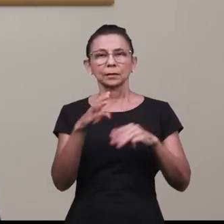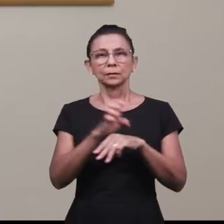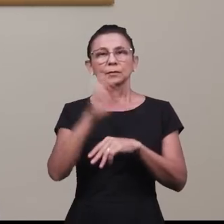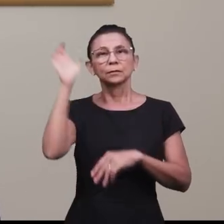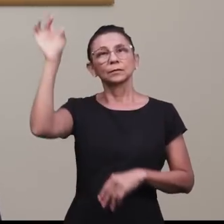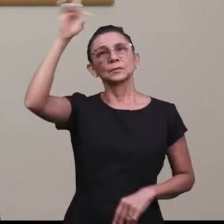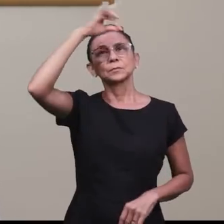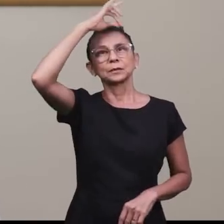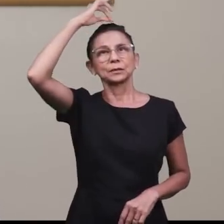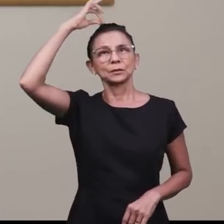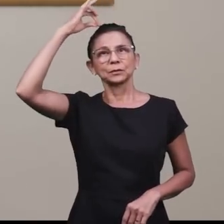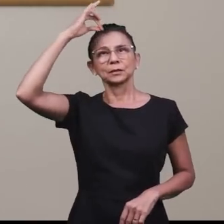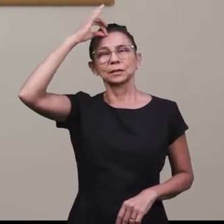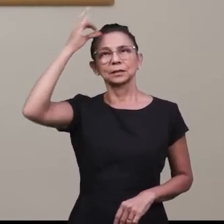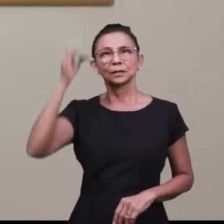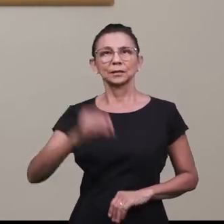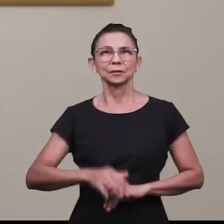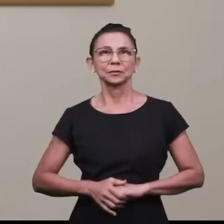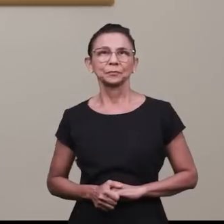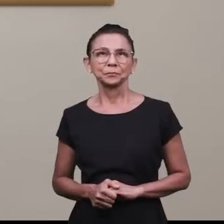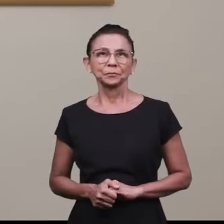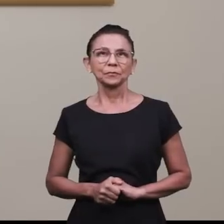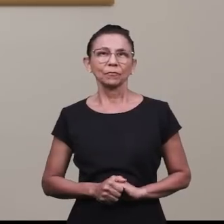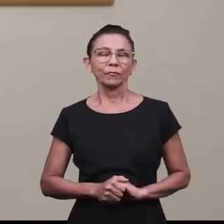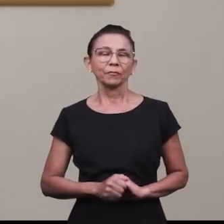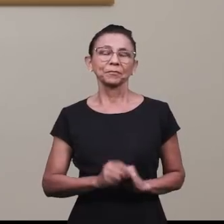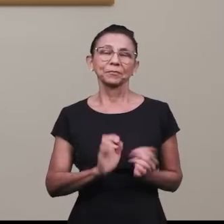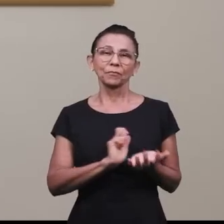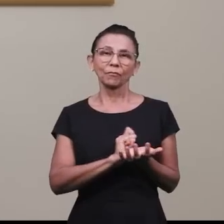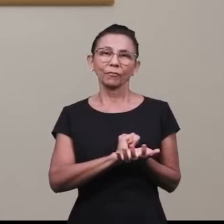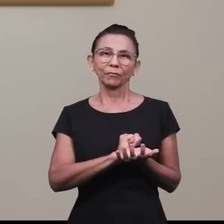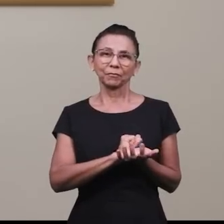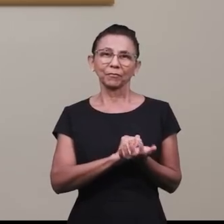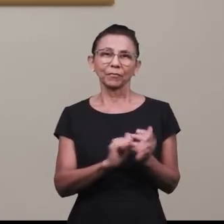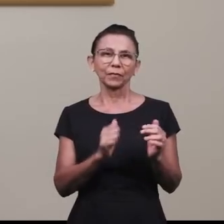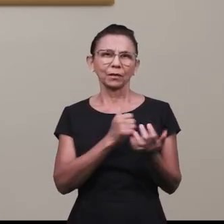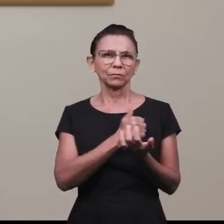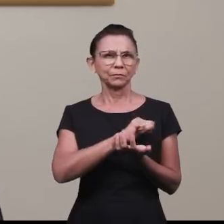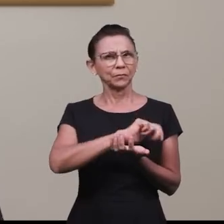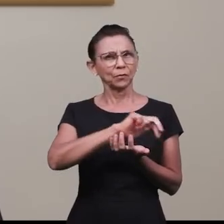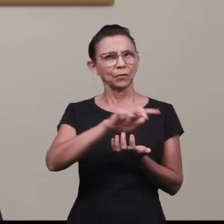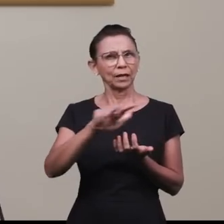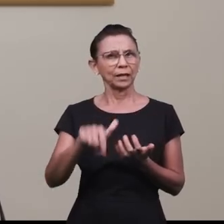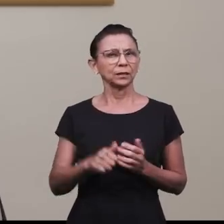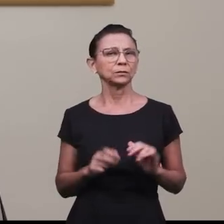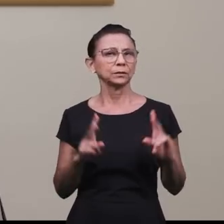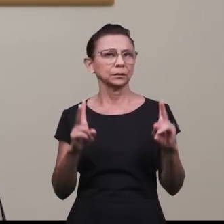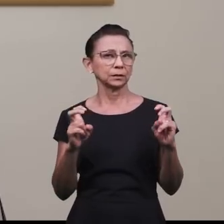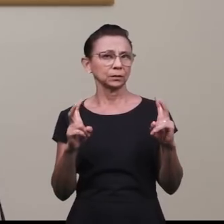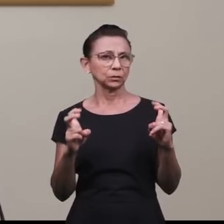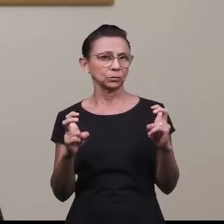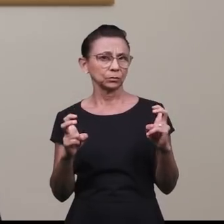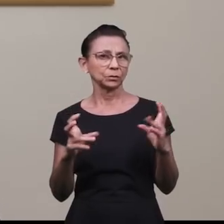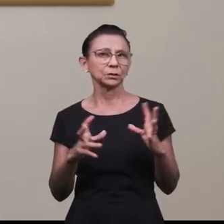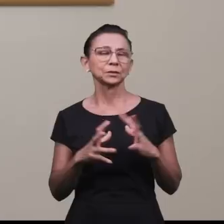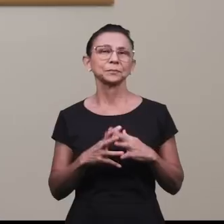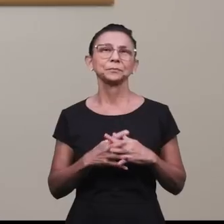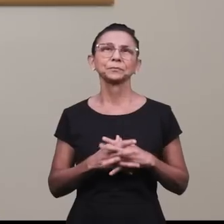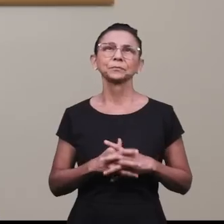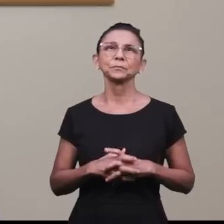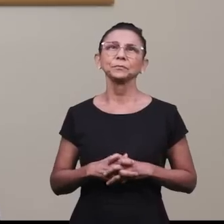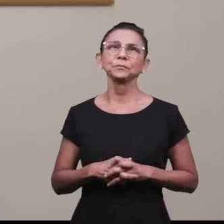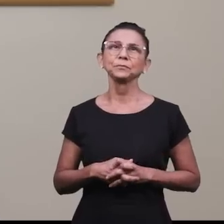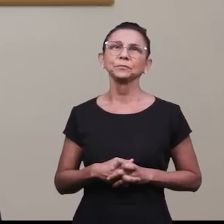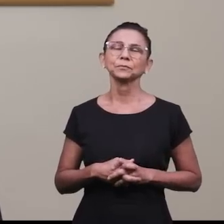da Igreja, com a ênfase nas 7 cartas do Apocalipse, e Carta de Judas, ambas ministradas pelo pastor Gerson